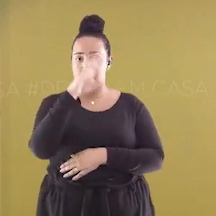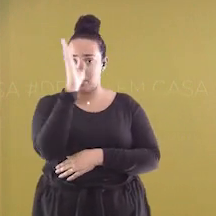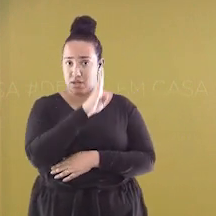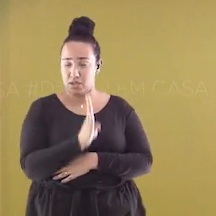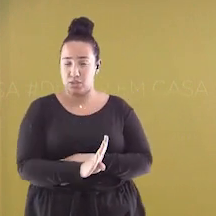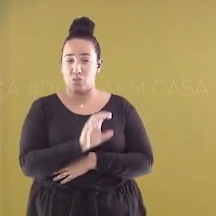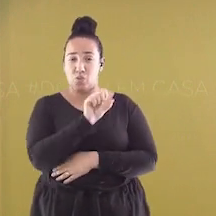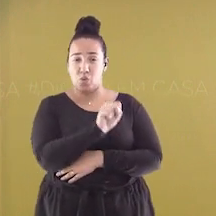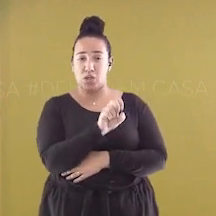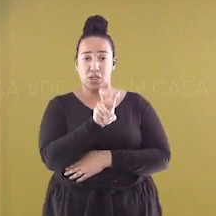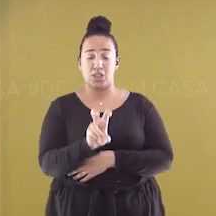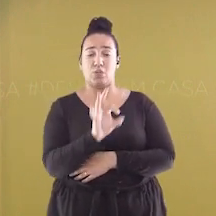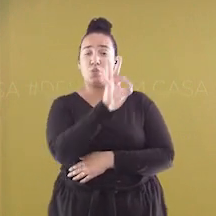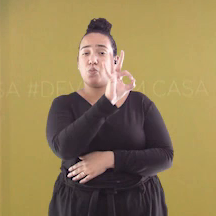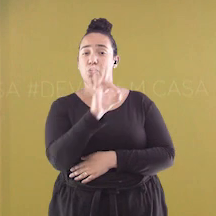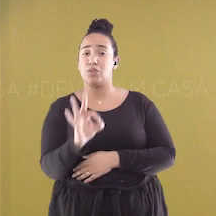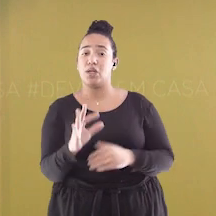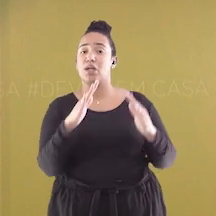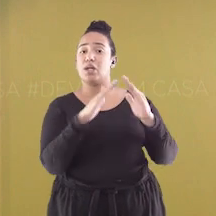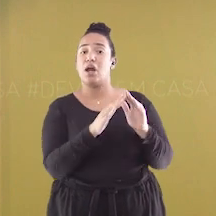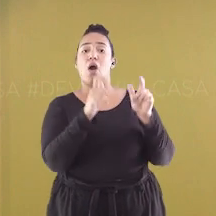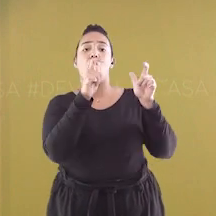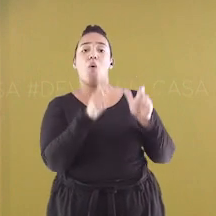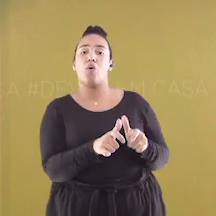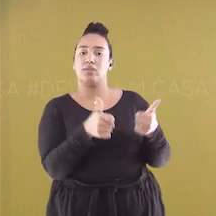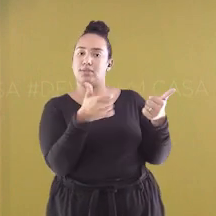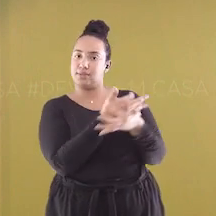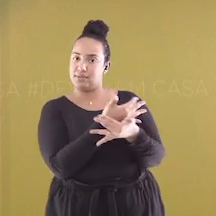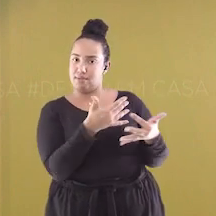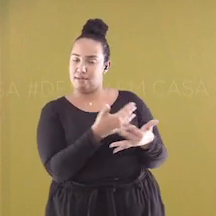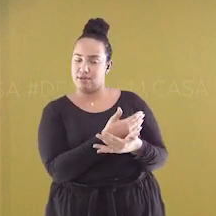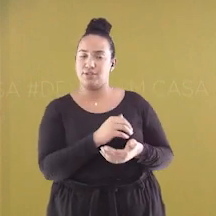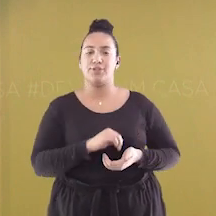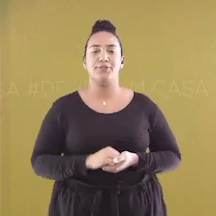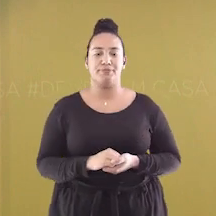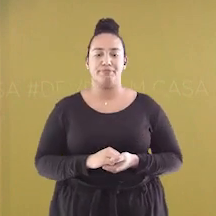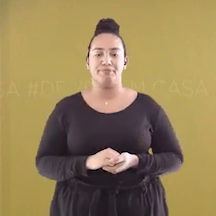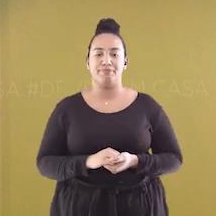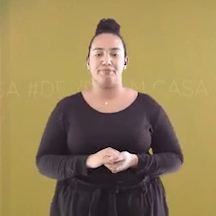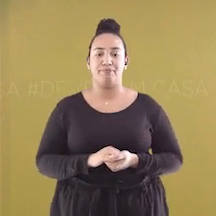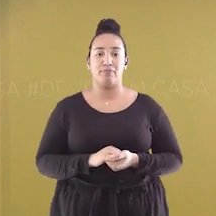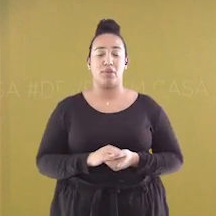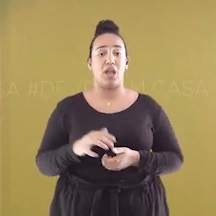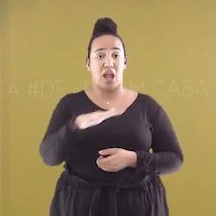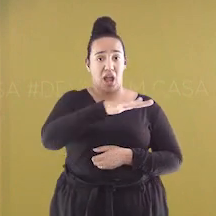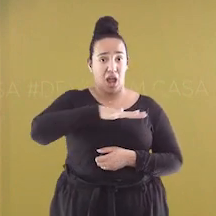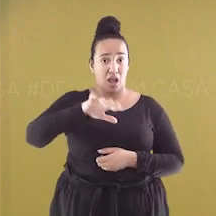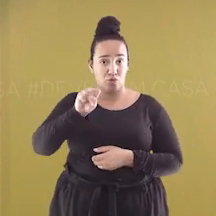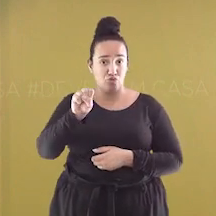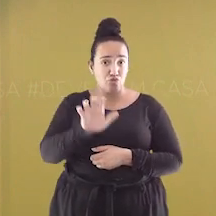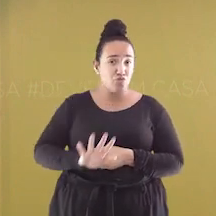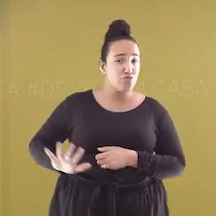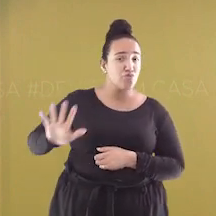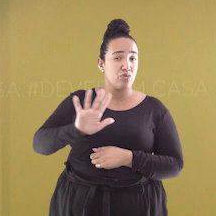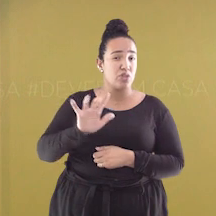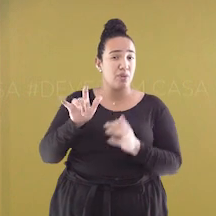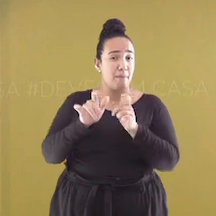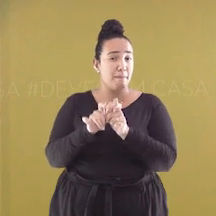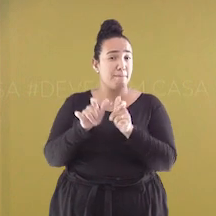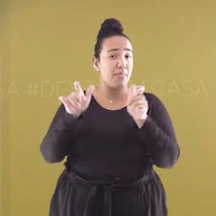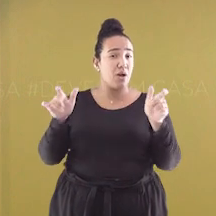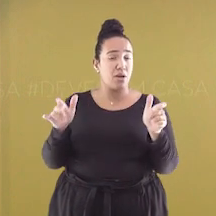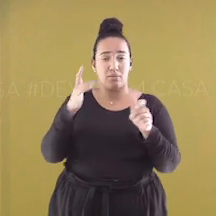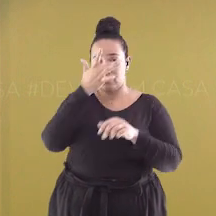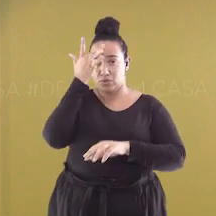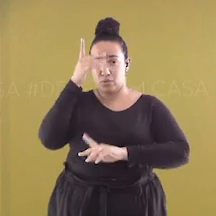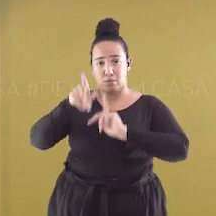média 85%, vivem em áreas urbanas, sendo a região sudeste a que mais concentra